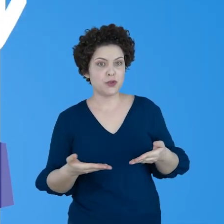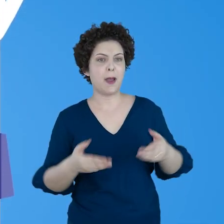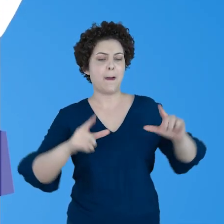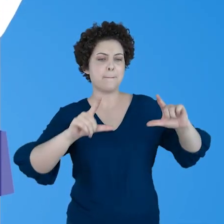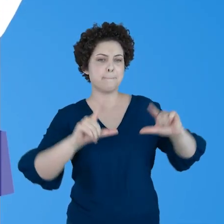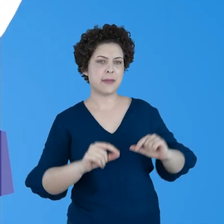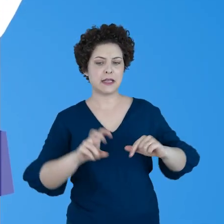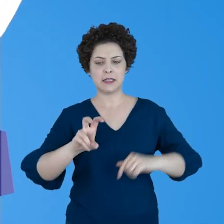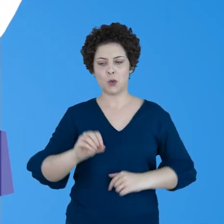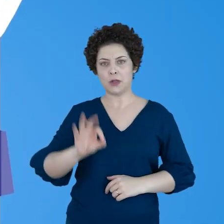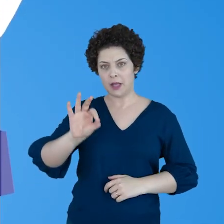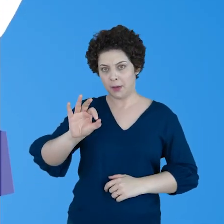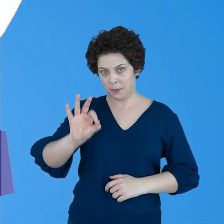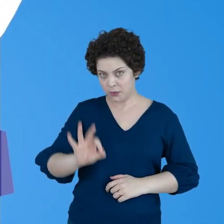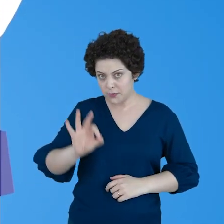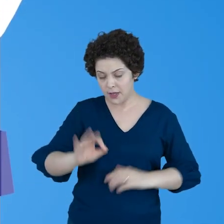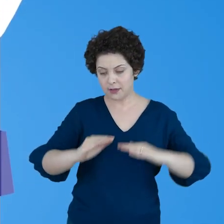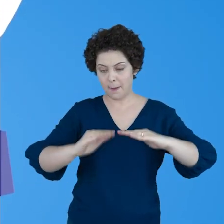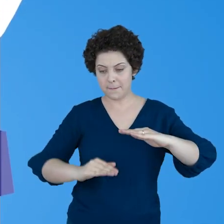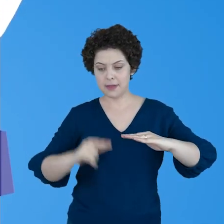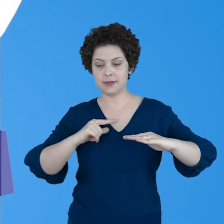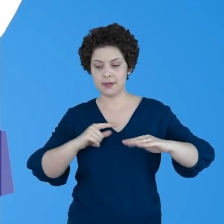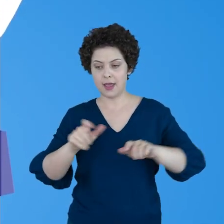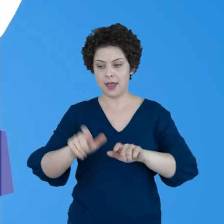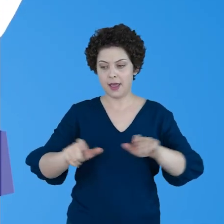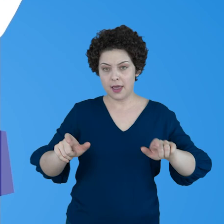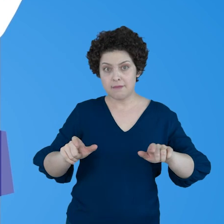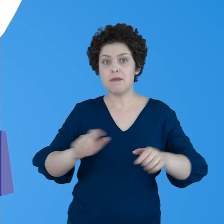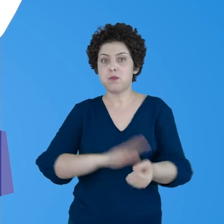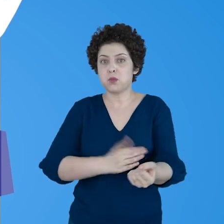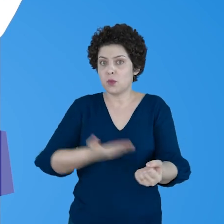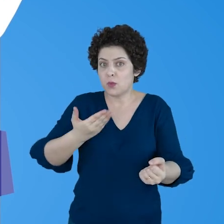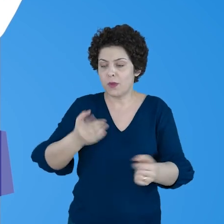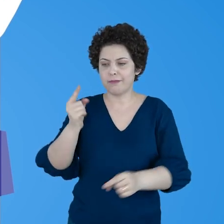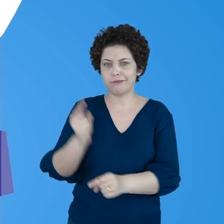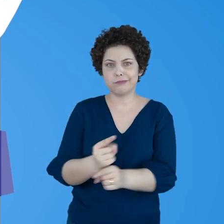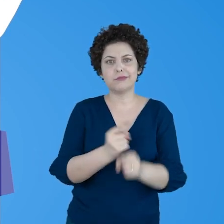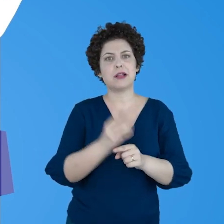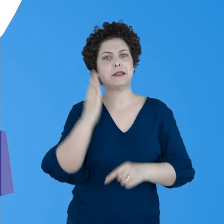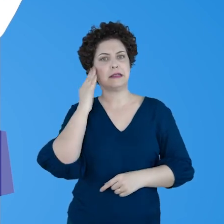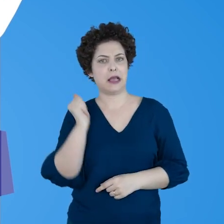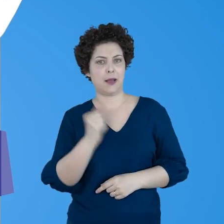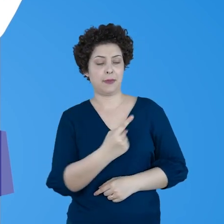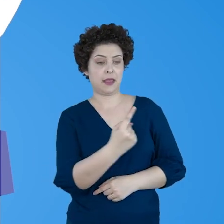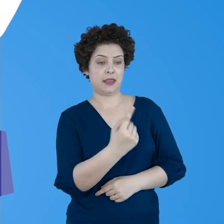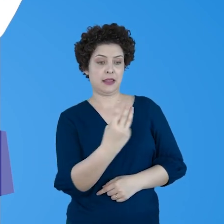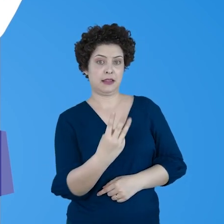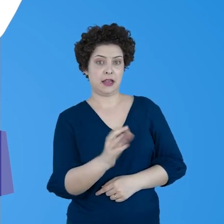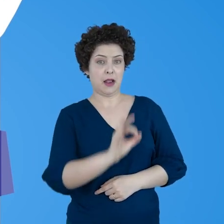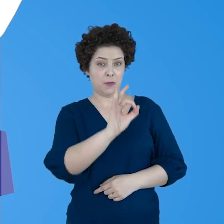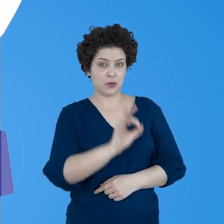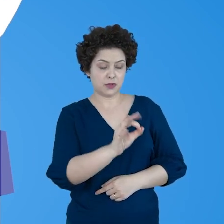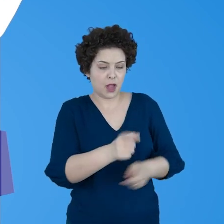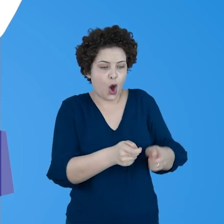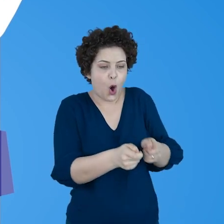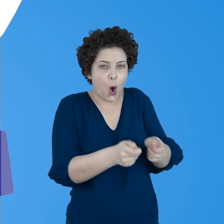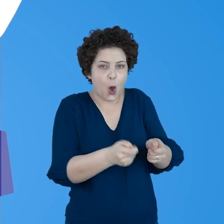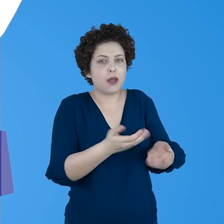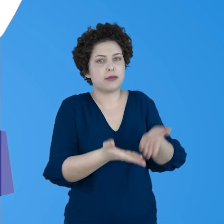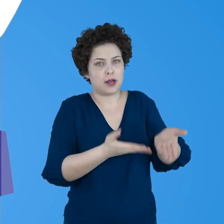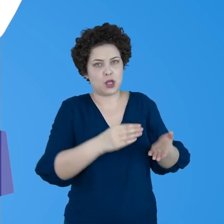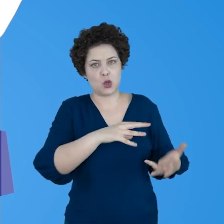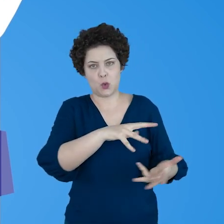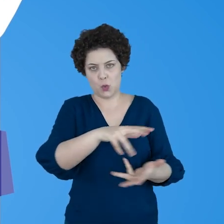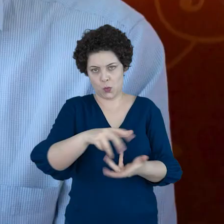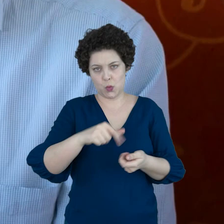menos da metade dos adultos hipertensos são diagnosticados, e 13% têm a pressão controlada no mundo